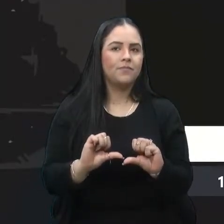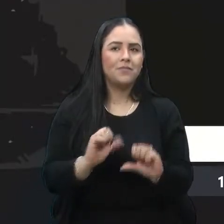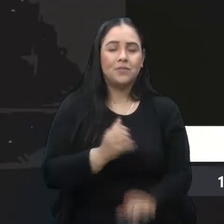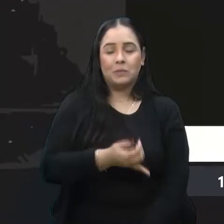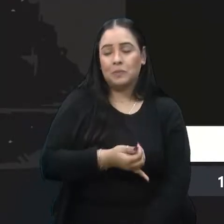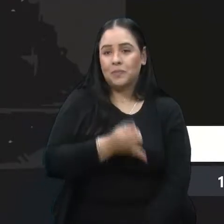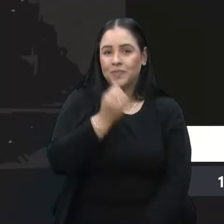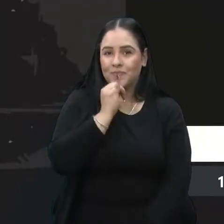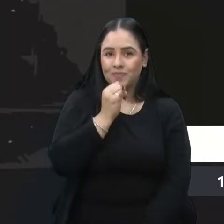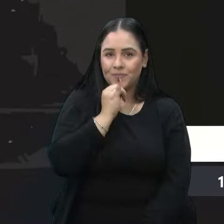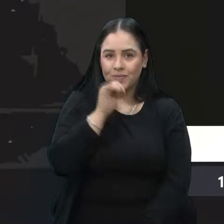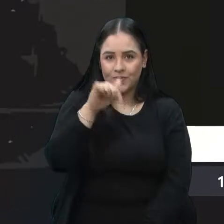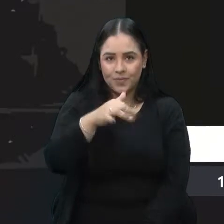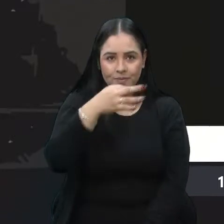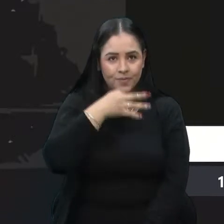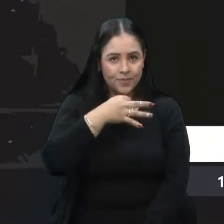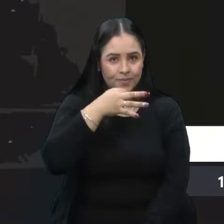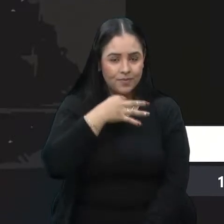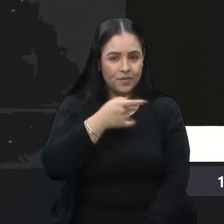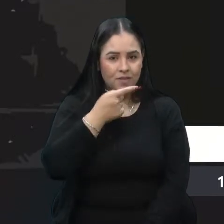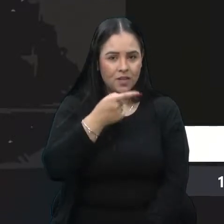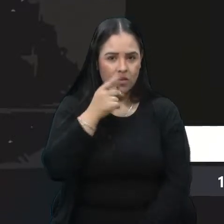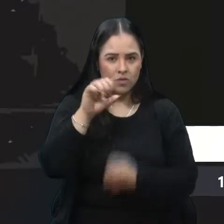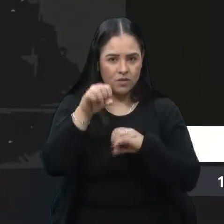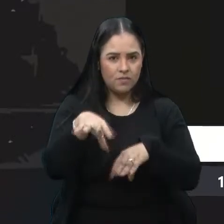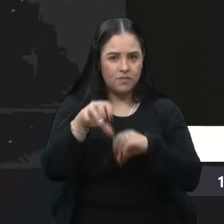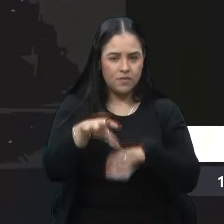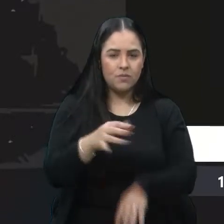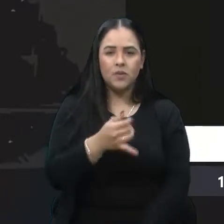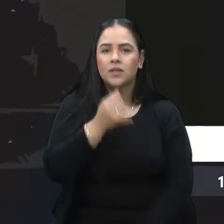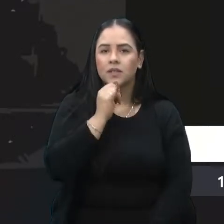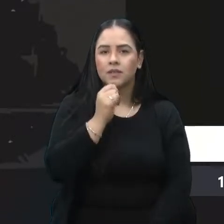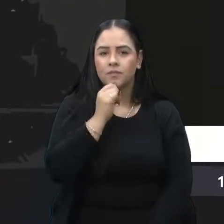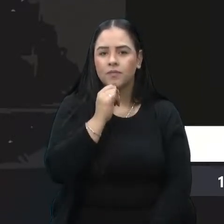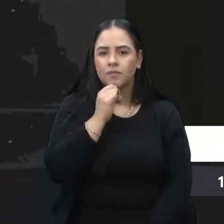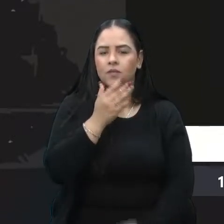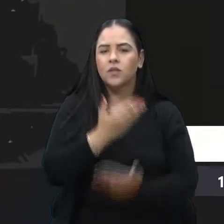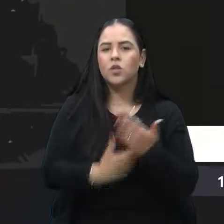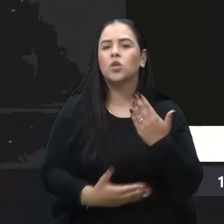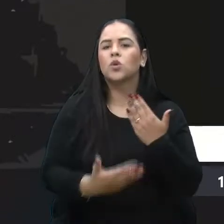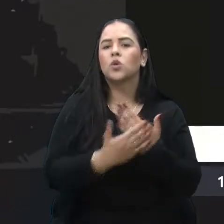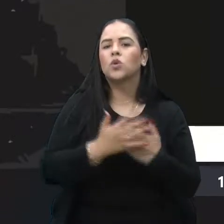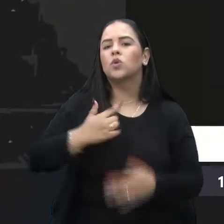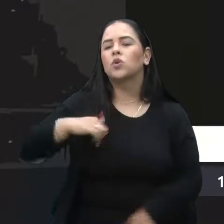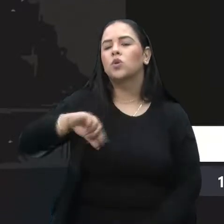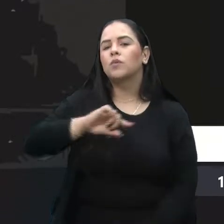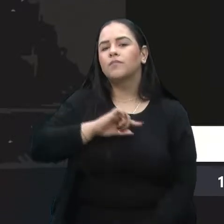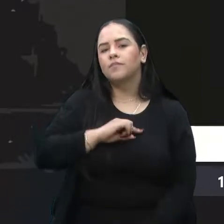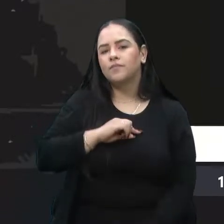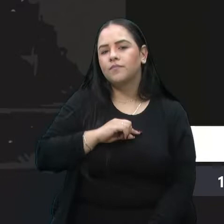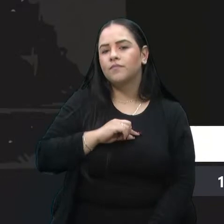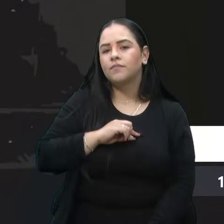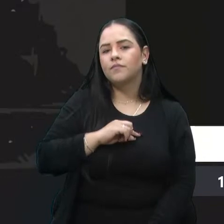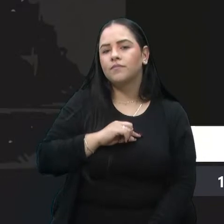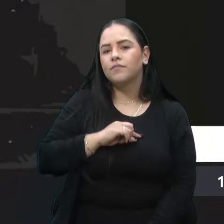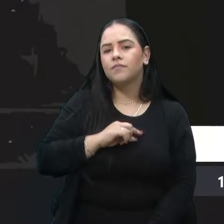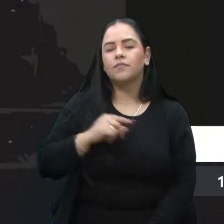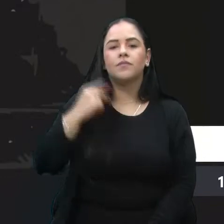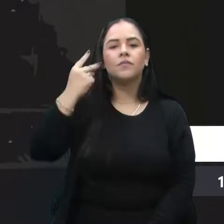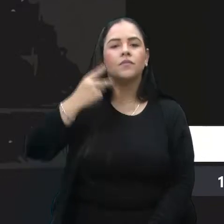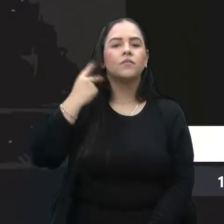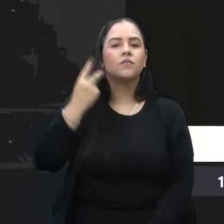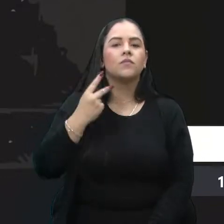em Caxias, falando da educação, por exemplo, todos nós,